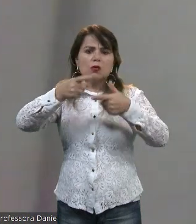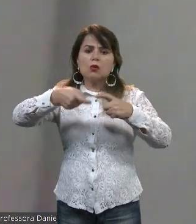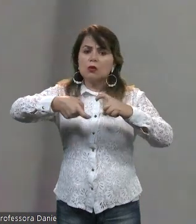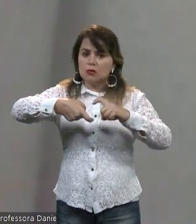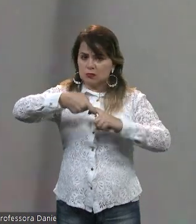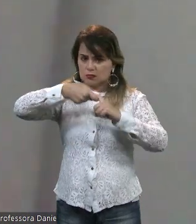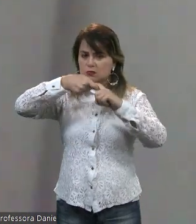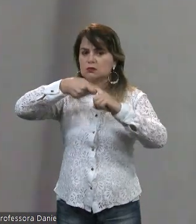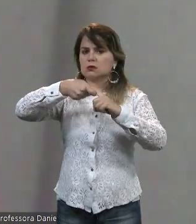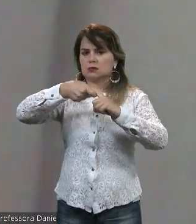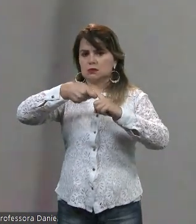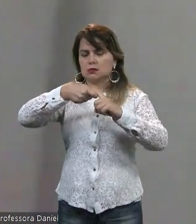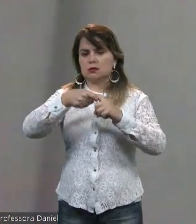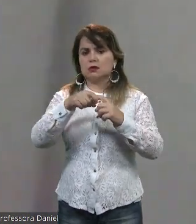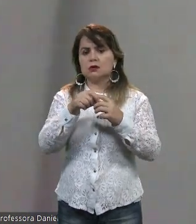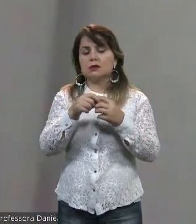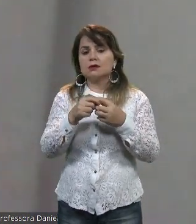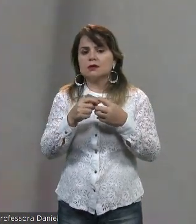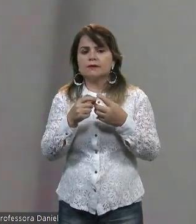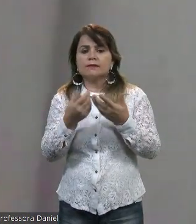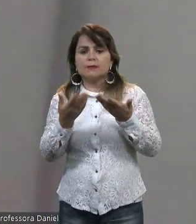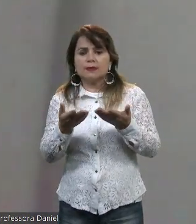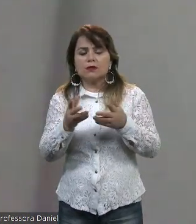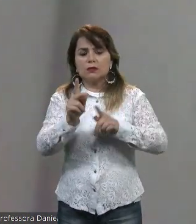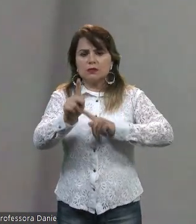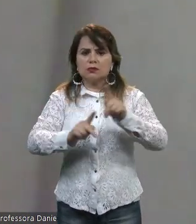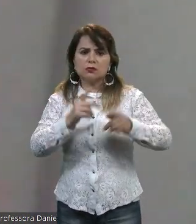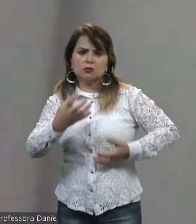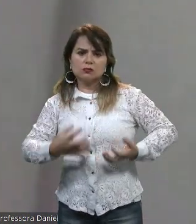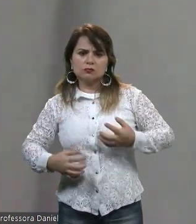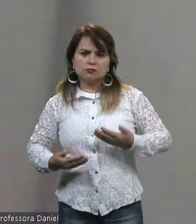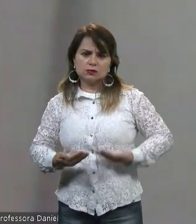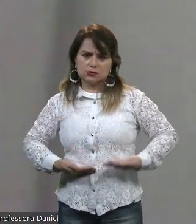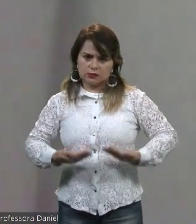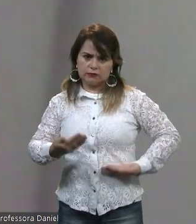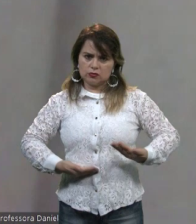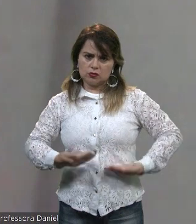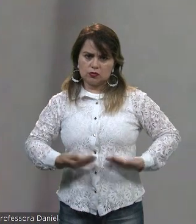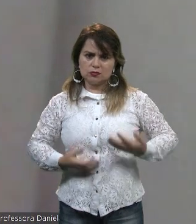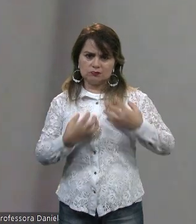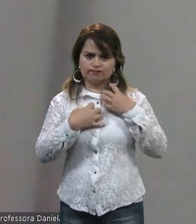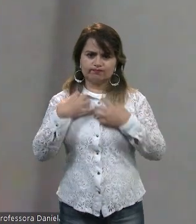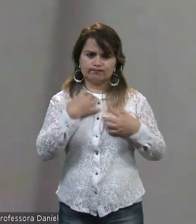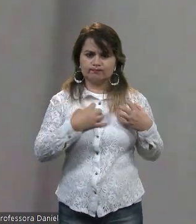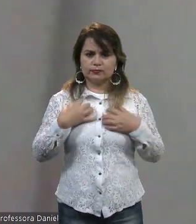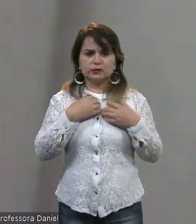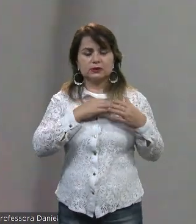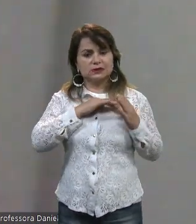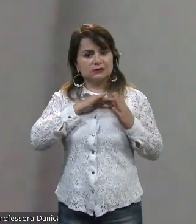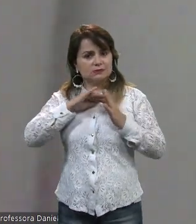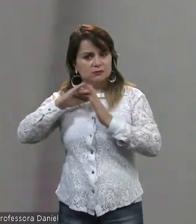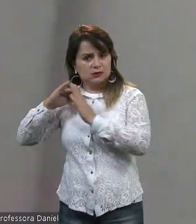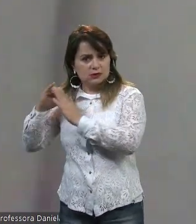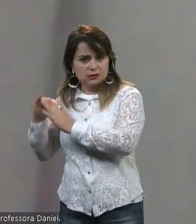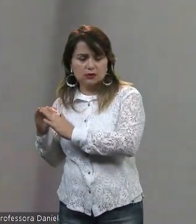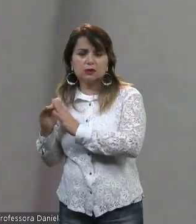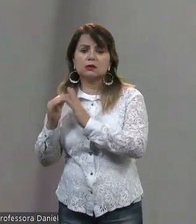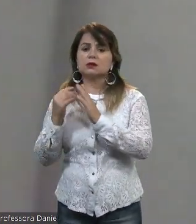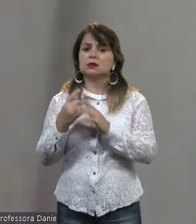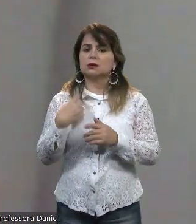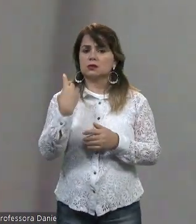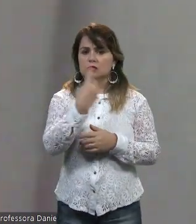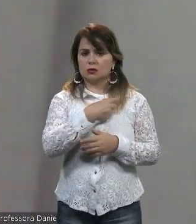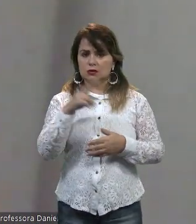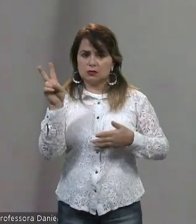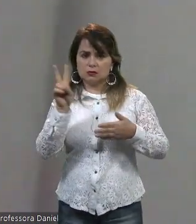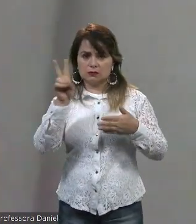procurador para que tire a angústia dos servidores, né, para que a gente possa agilizar a votação desse projeto, ou